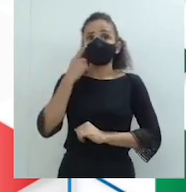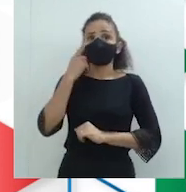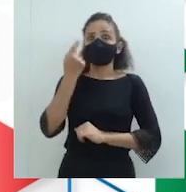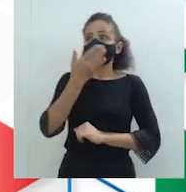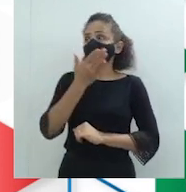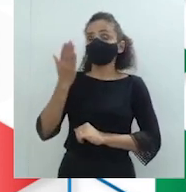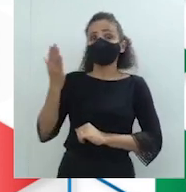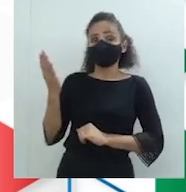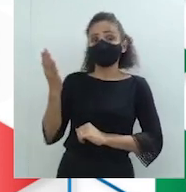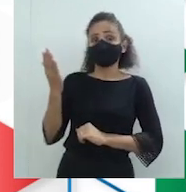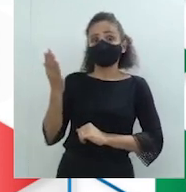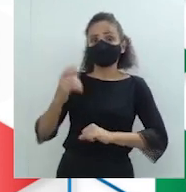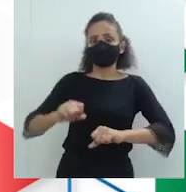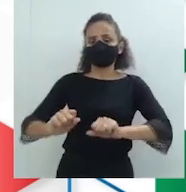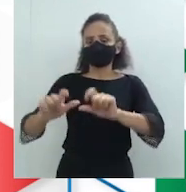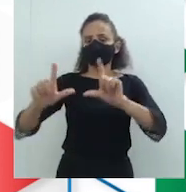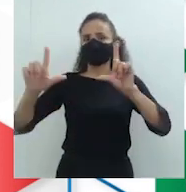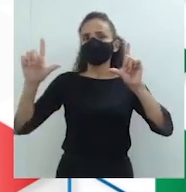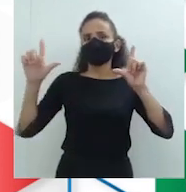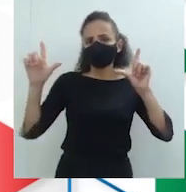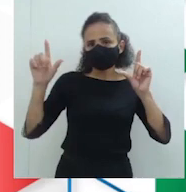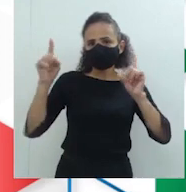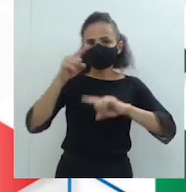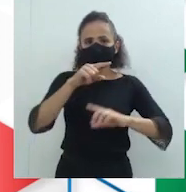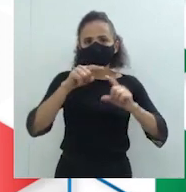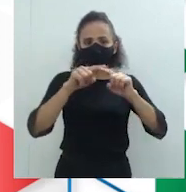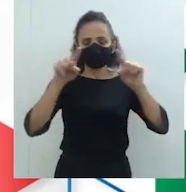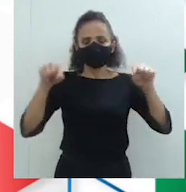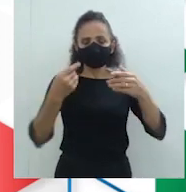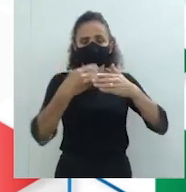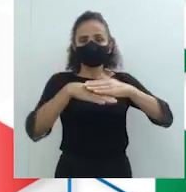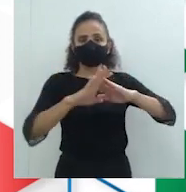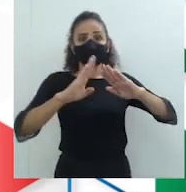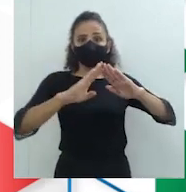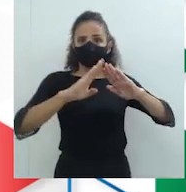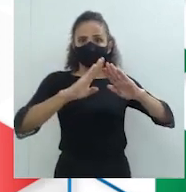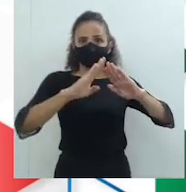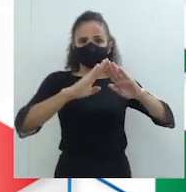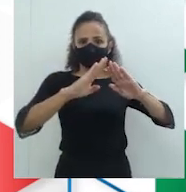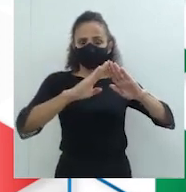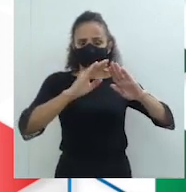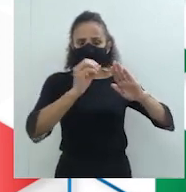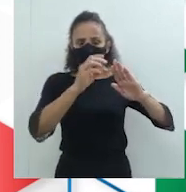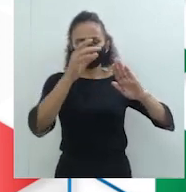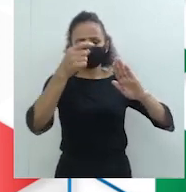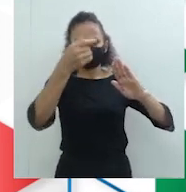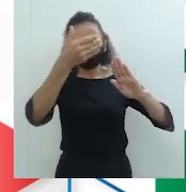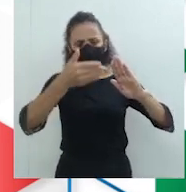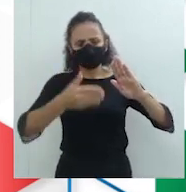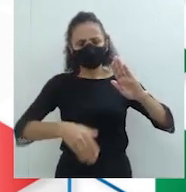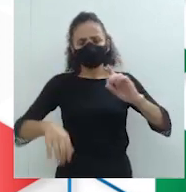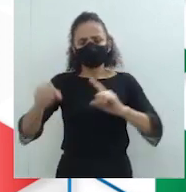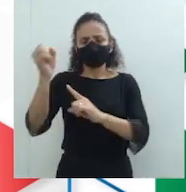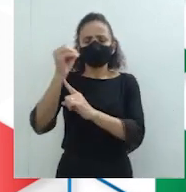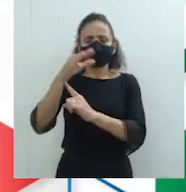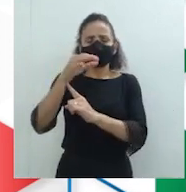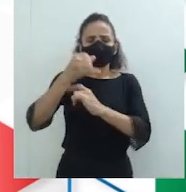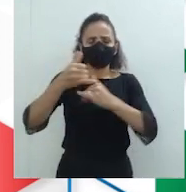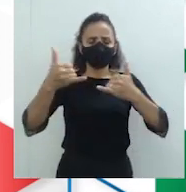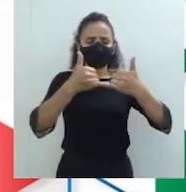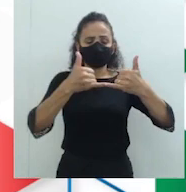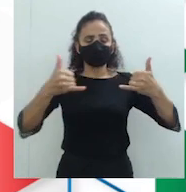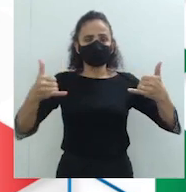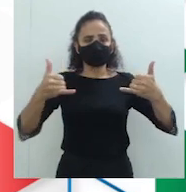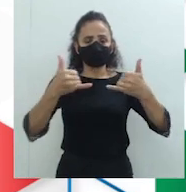aí a gente tem justamente tipo uma residência de uma casa onde a energia elétrica ela vai